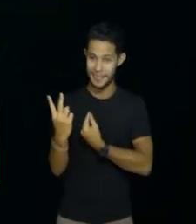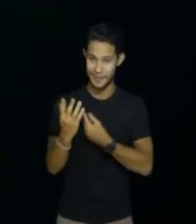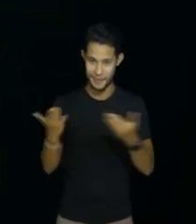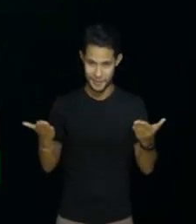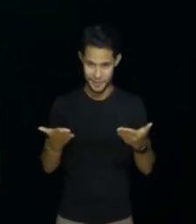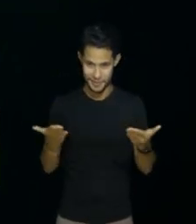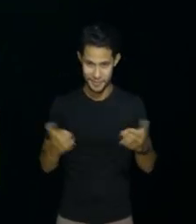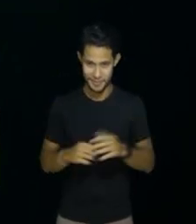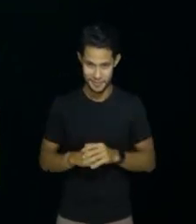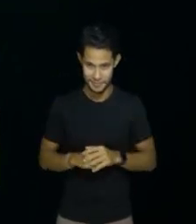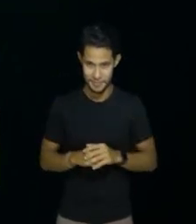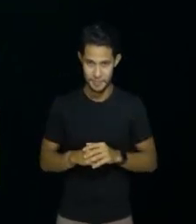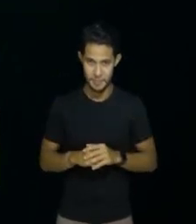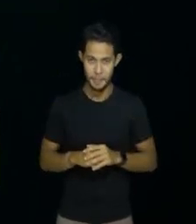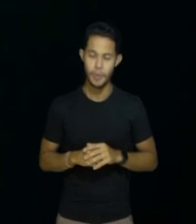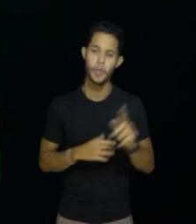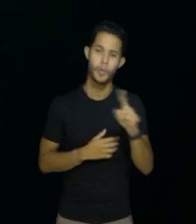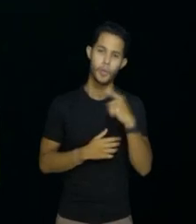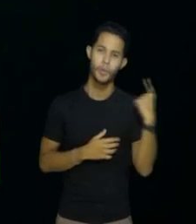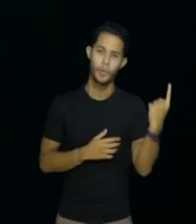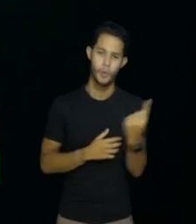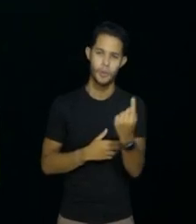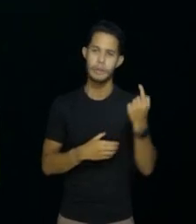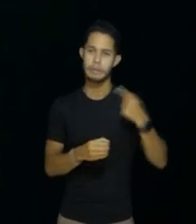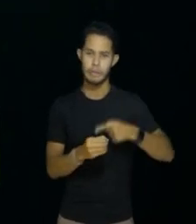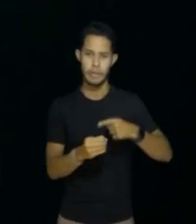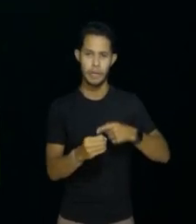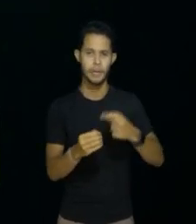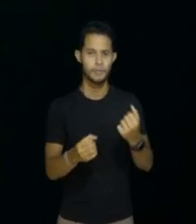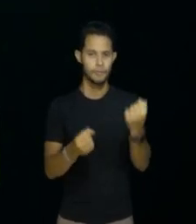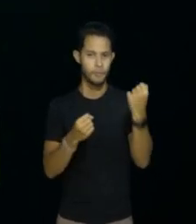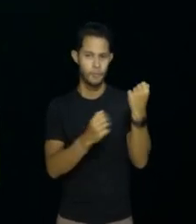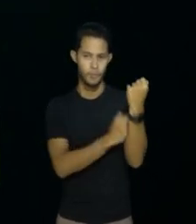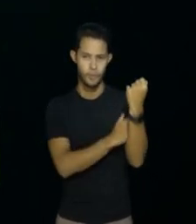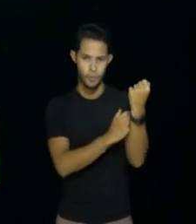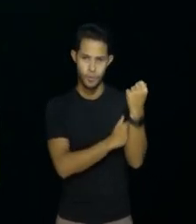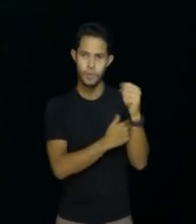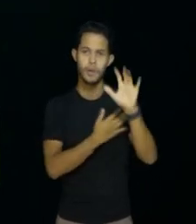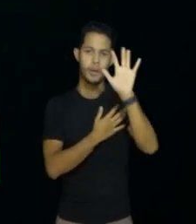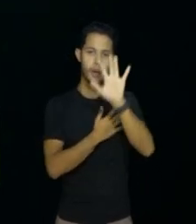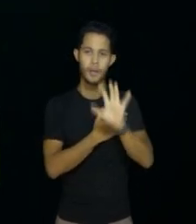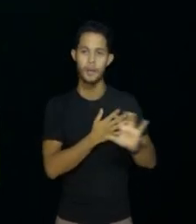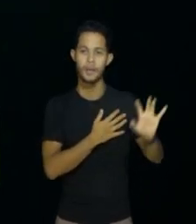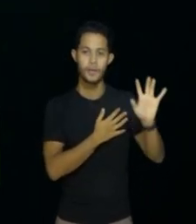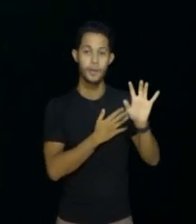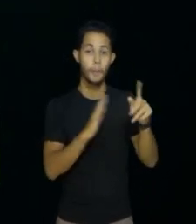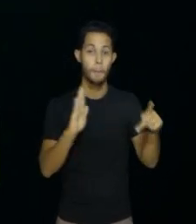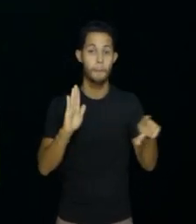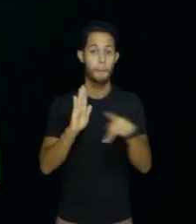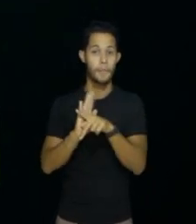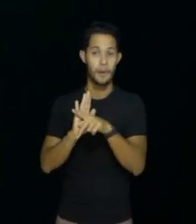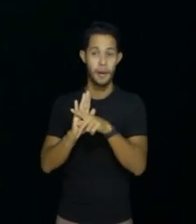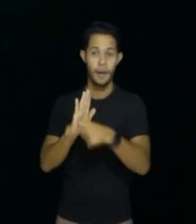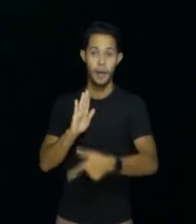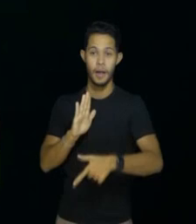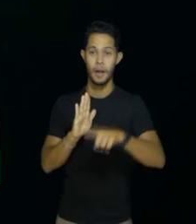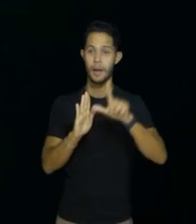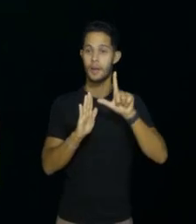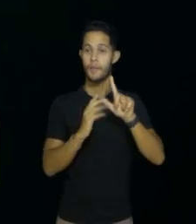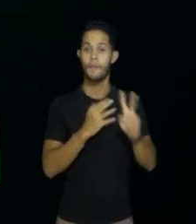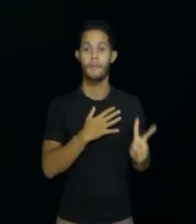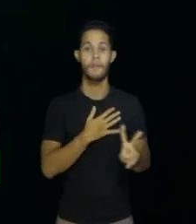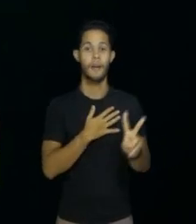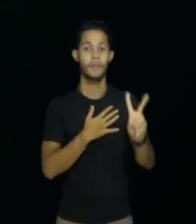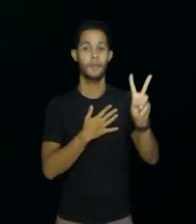Muito da força da nossa cidade e muito da força da nossa região provém de um valor muito importante, que é o valor